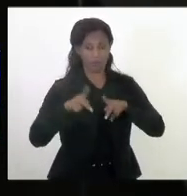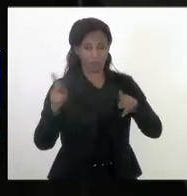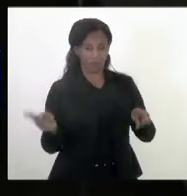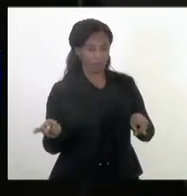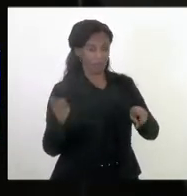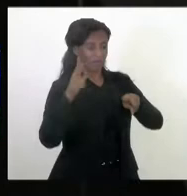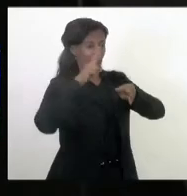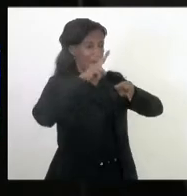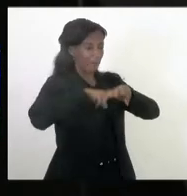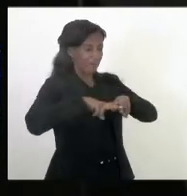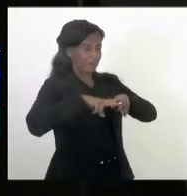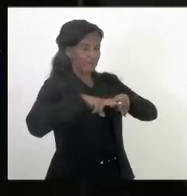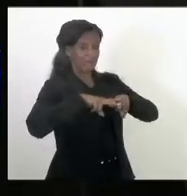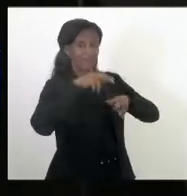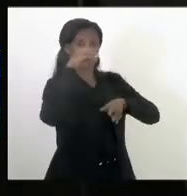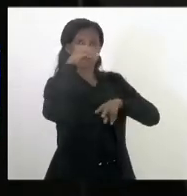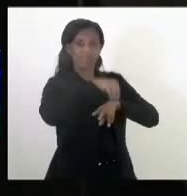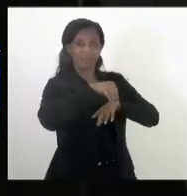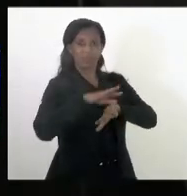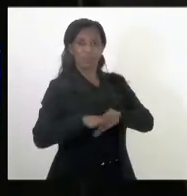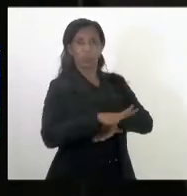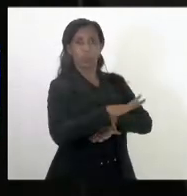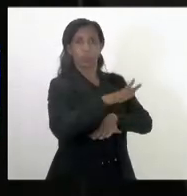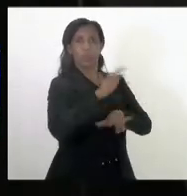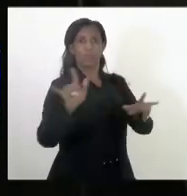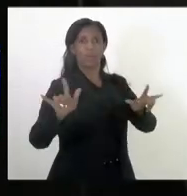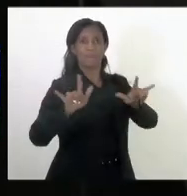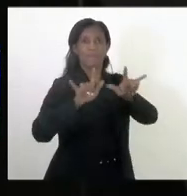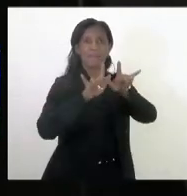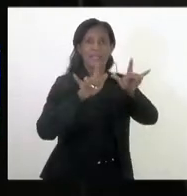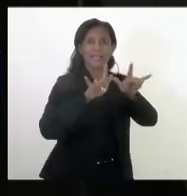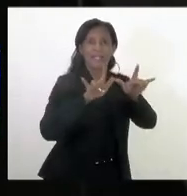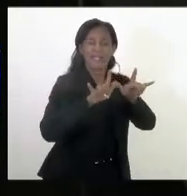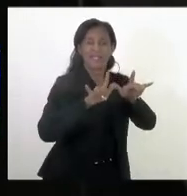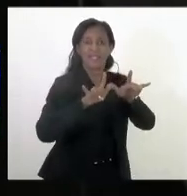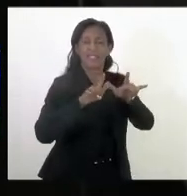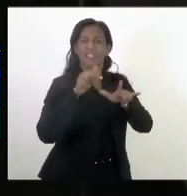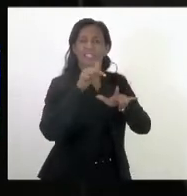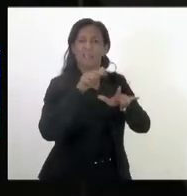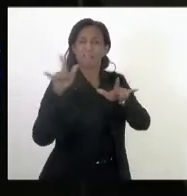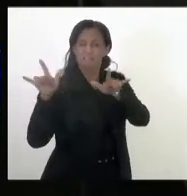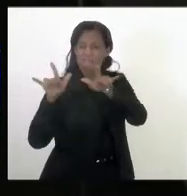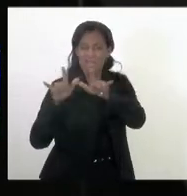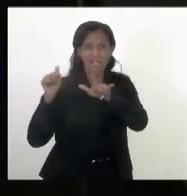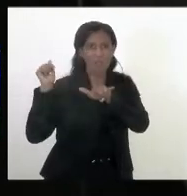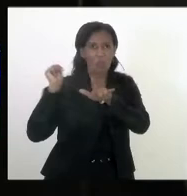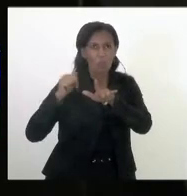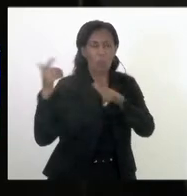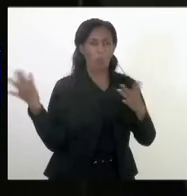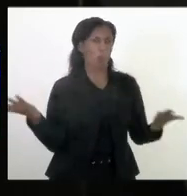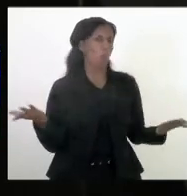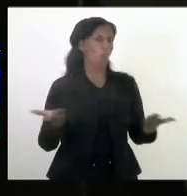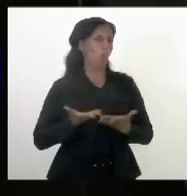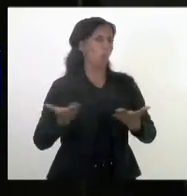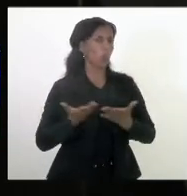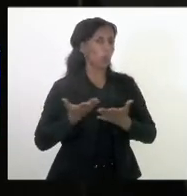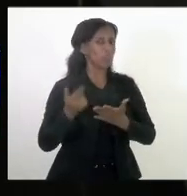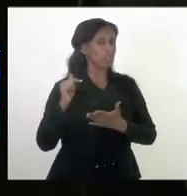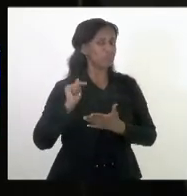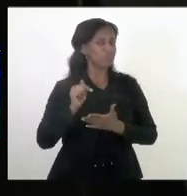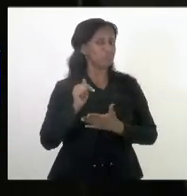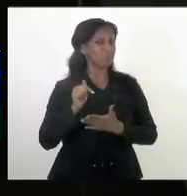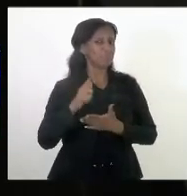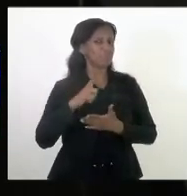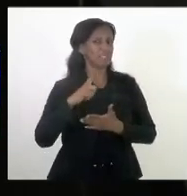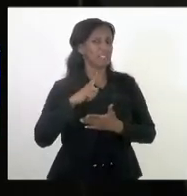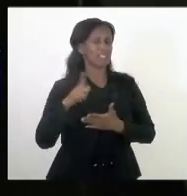das milícias. Essa milícia que é hoje empreendedora, essa milícia que hoje já